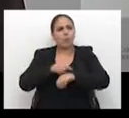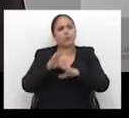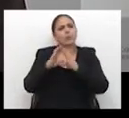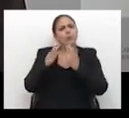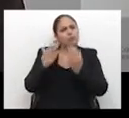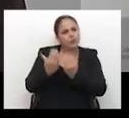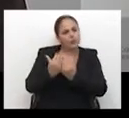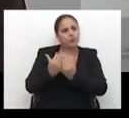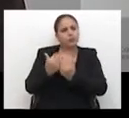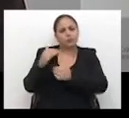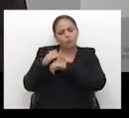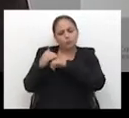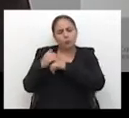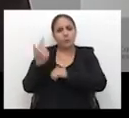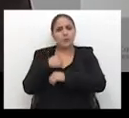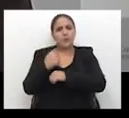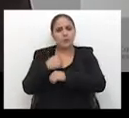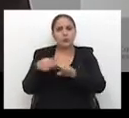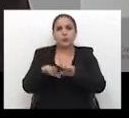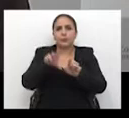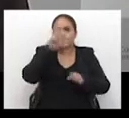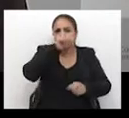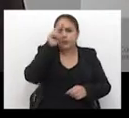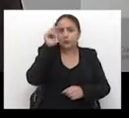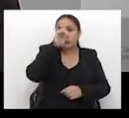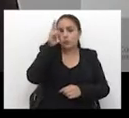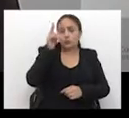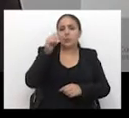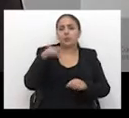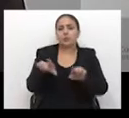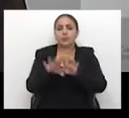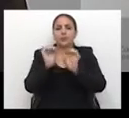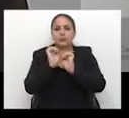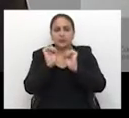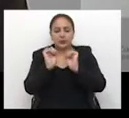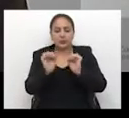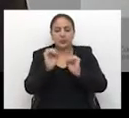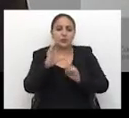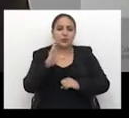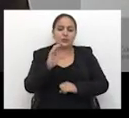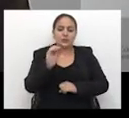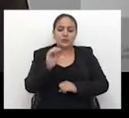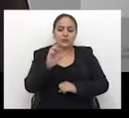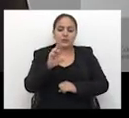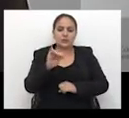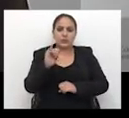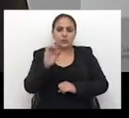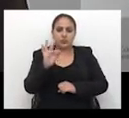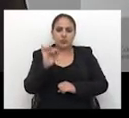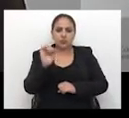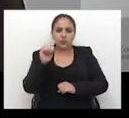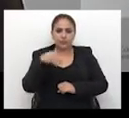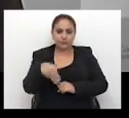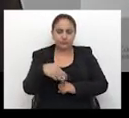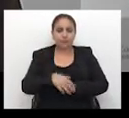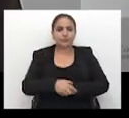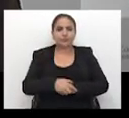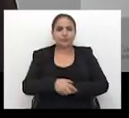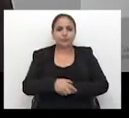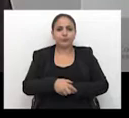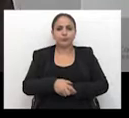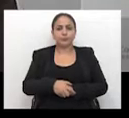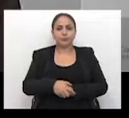reação de moradores reunidos comigo com o prefeito luciano também com alguns secretários adversário christian da secretaria de transportes e serviços